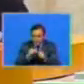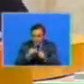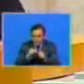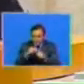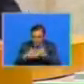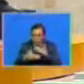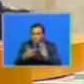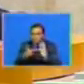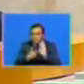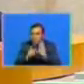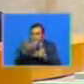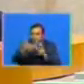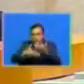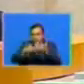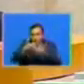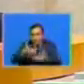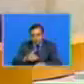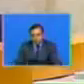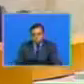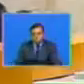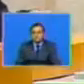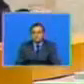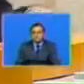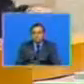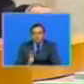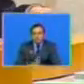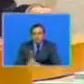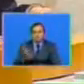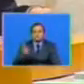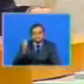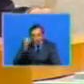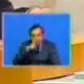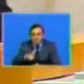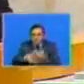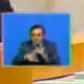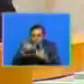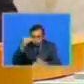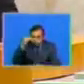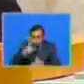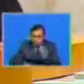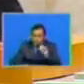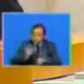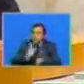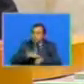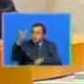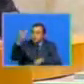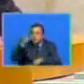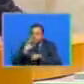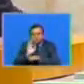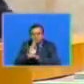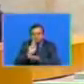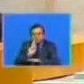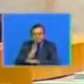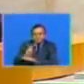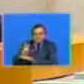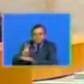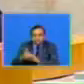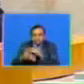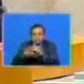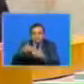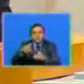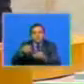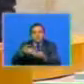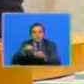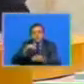deste desenvolvimento. Já é mais do que hora criar os incentivos fiscais para que a cidade de São Paulo construa o seu Vale do